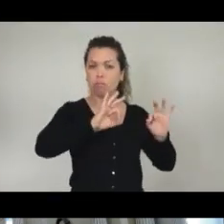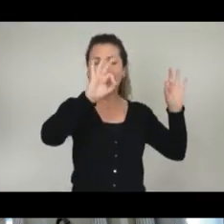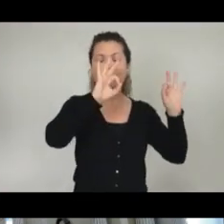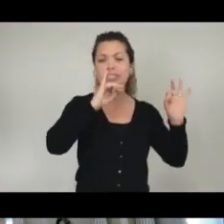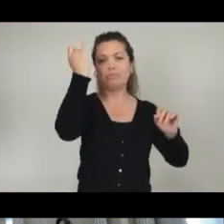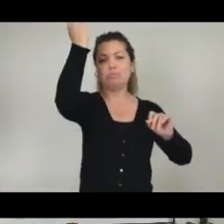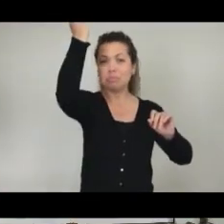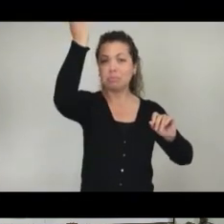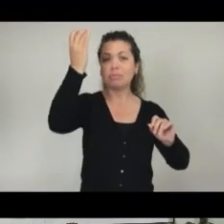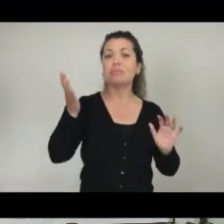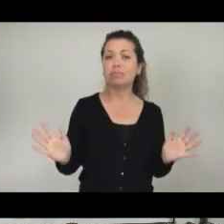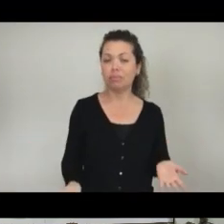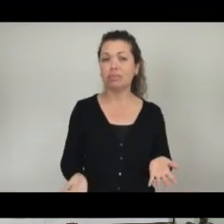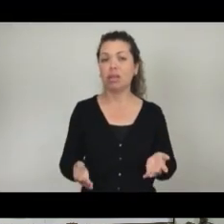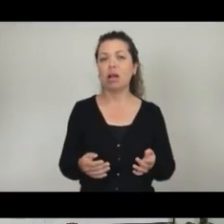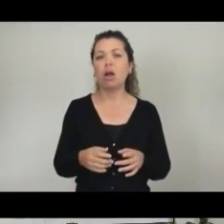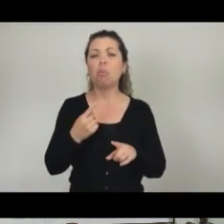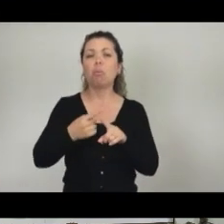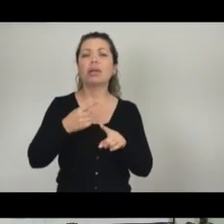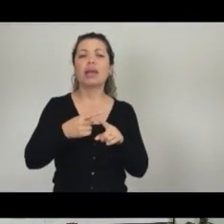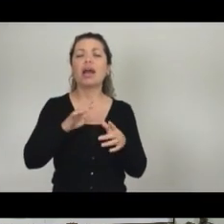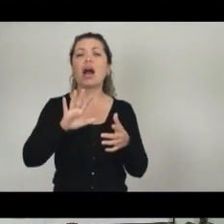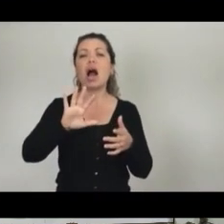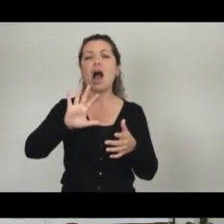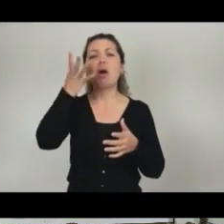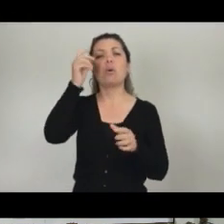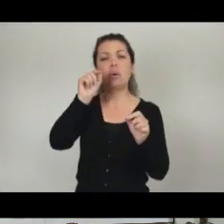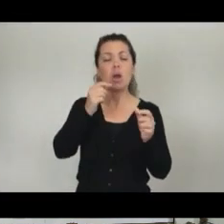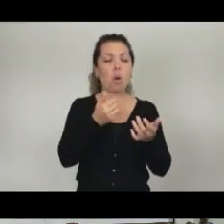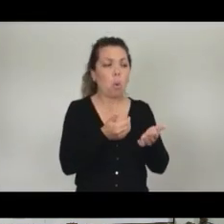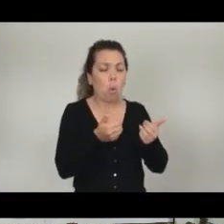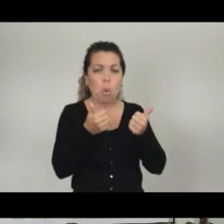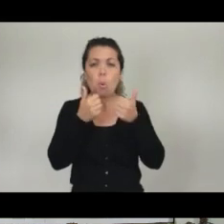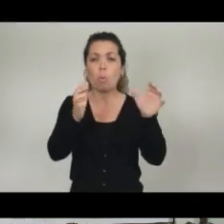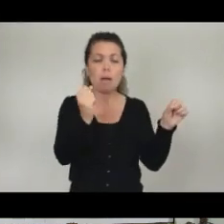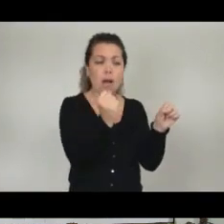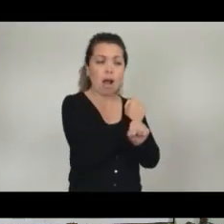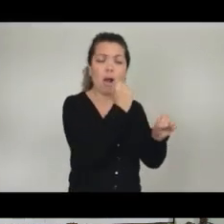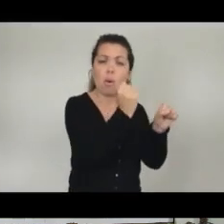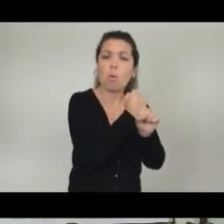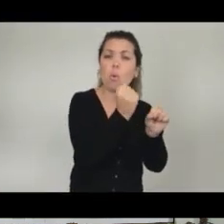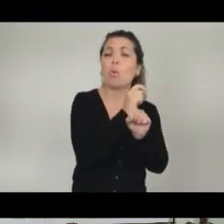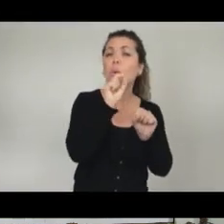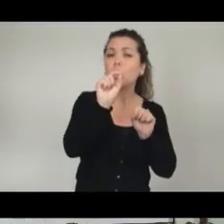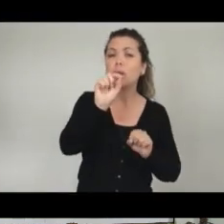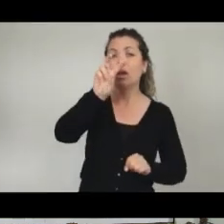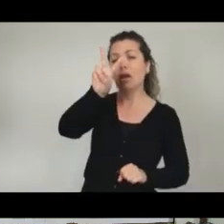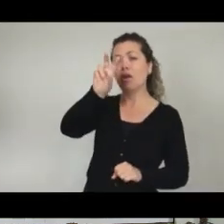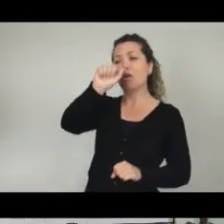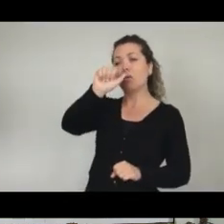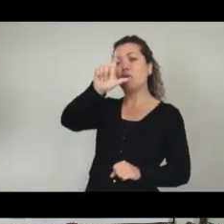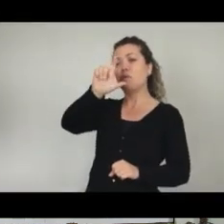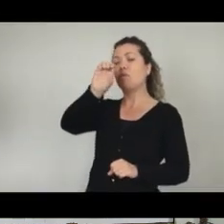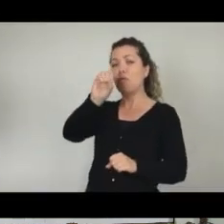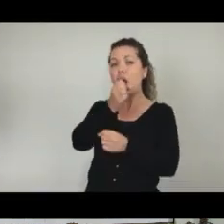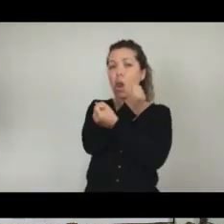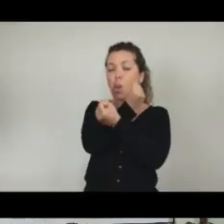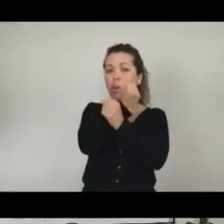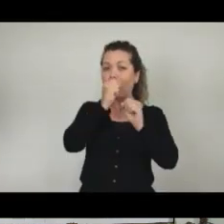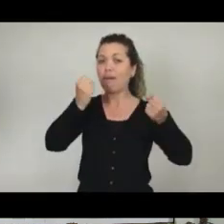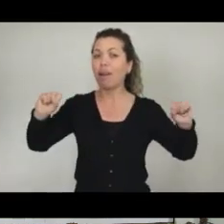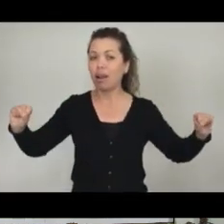nome para Bom Jesus de Iguape, que posteriormente foi simplificado para Iguape. Mas que Bom Jesus é esse e qual o